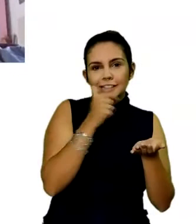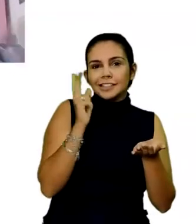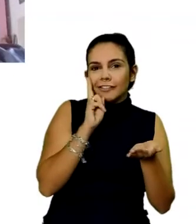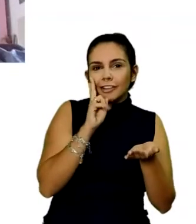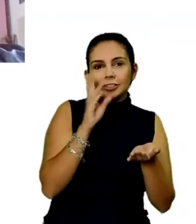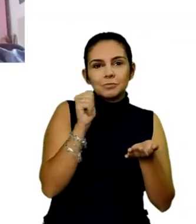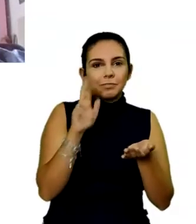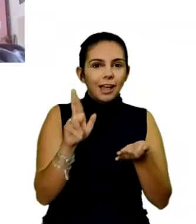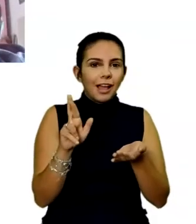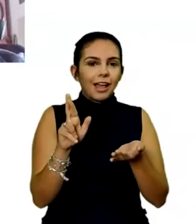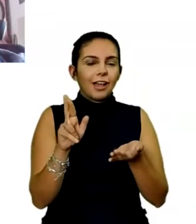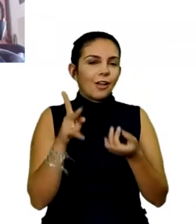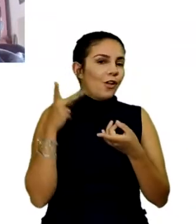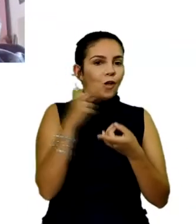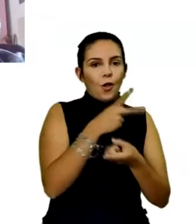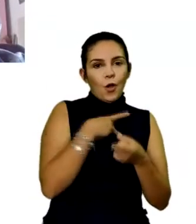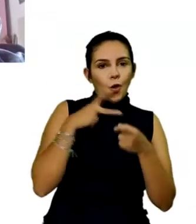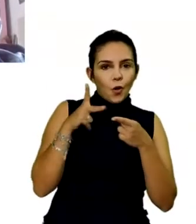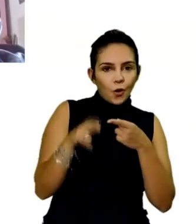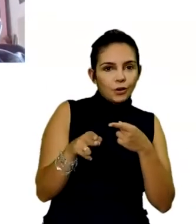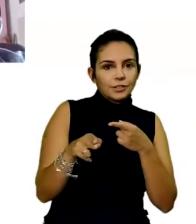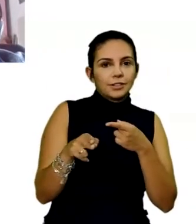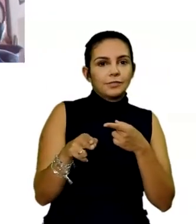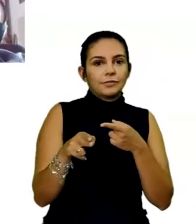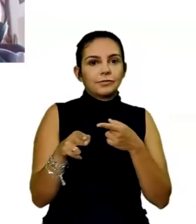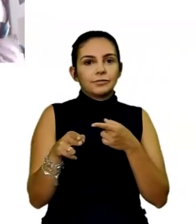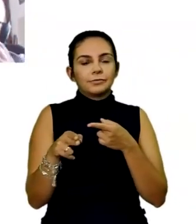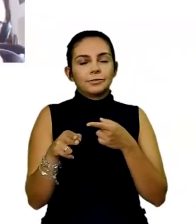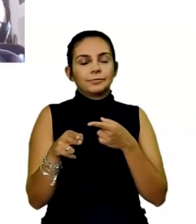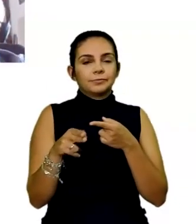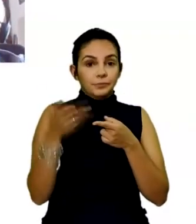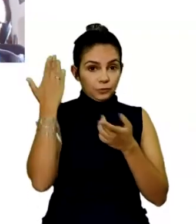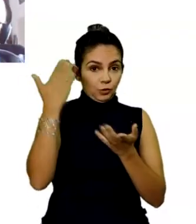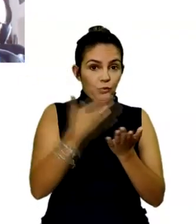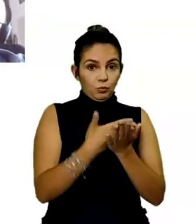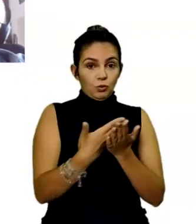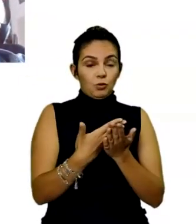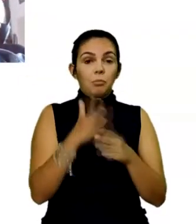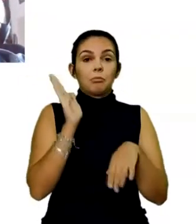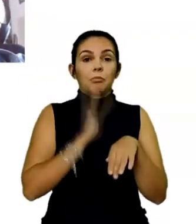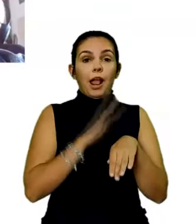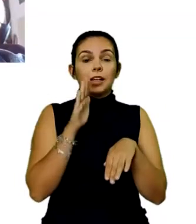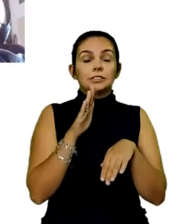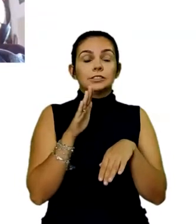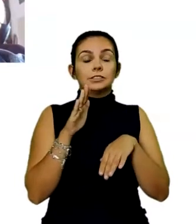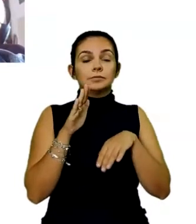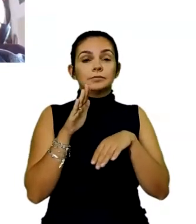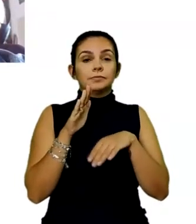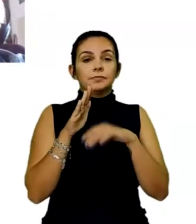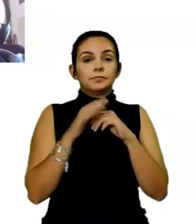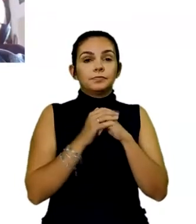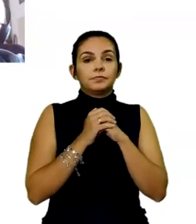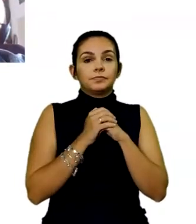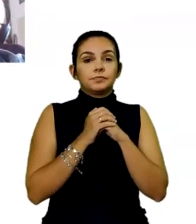cerveja no bar e tal, mas isso aí cortamos isso. Como eu falei no princípio, o que